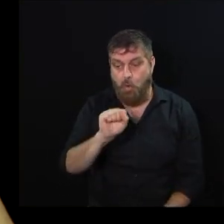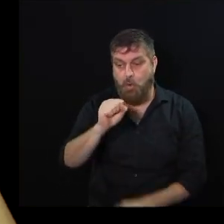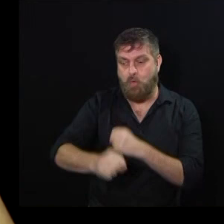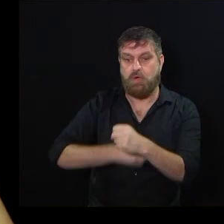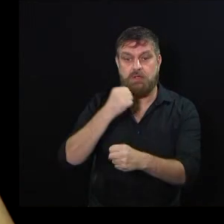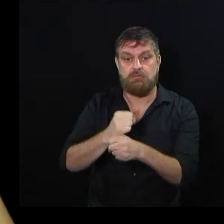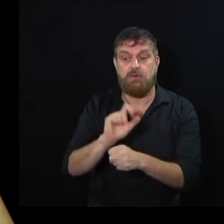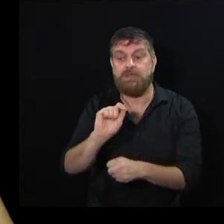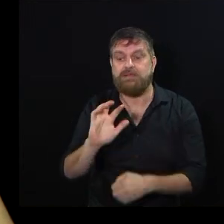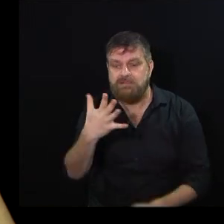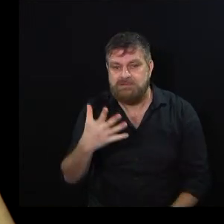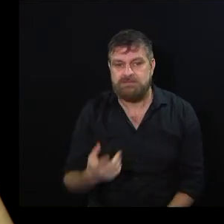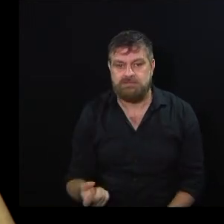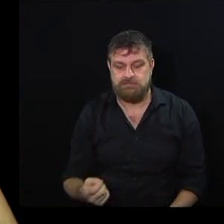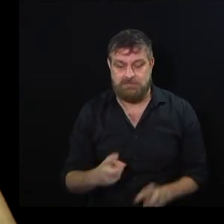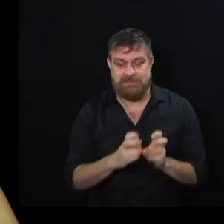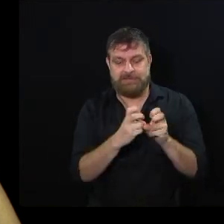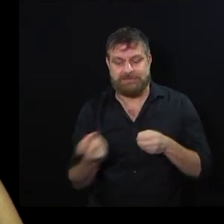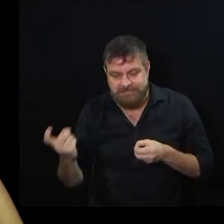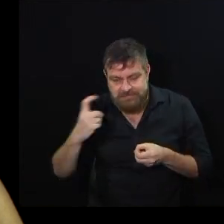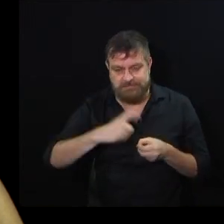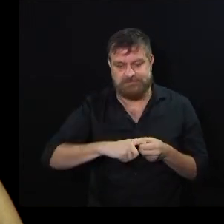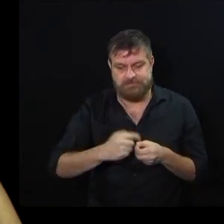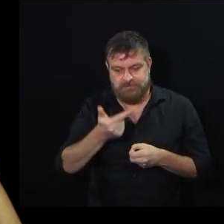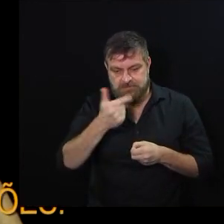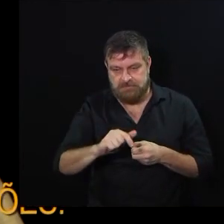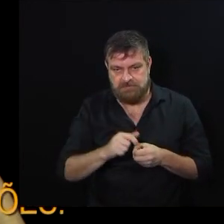voltou em forma de metástase.